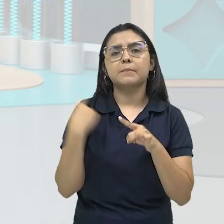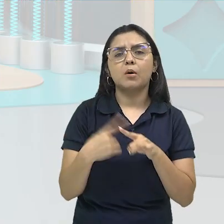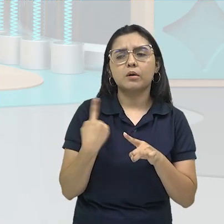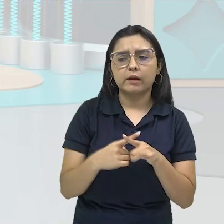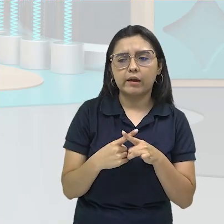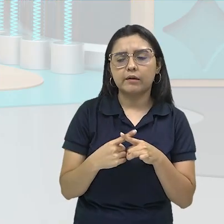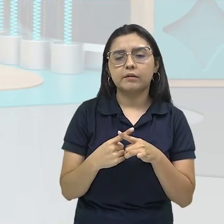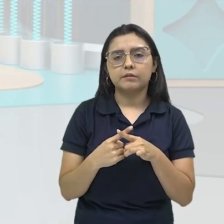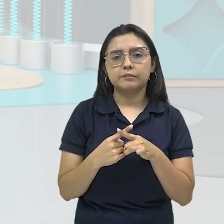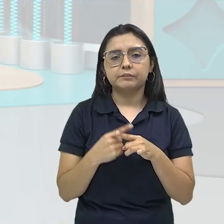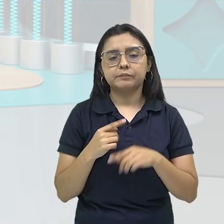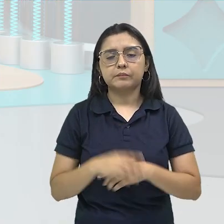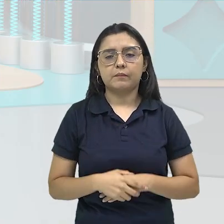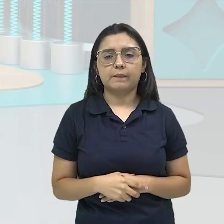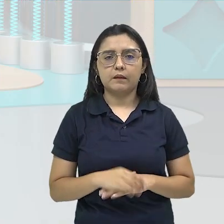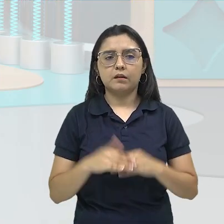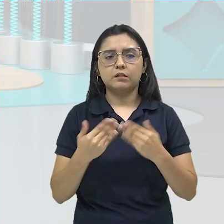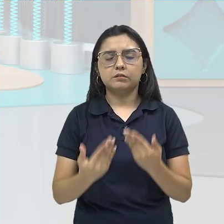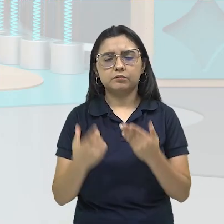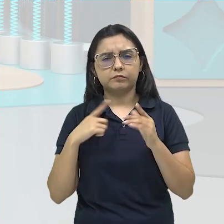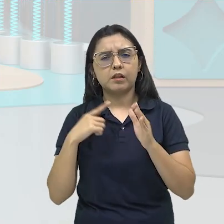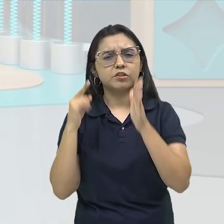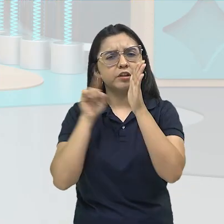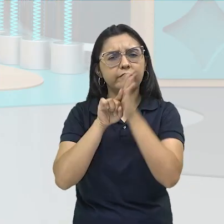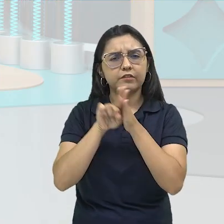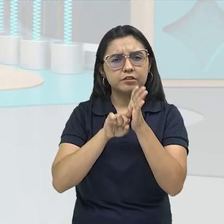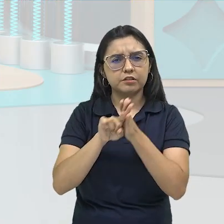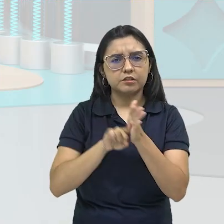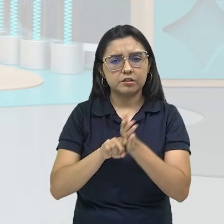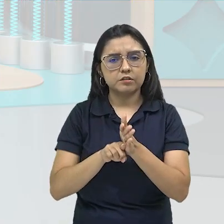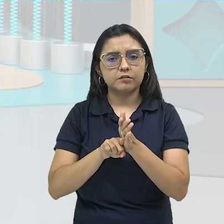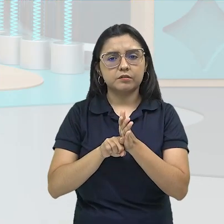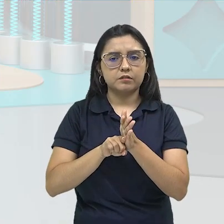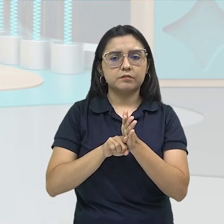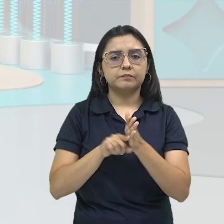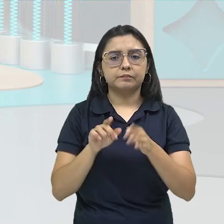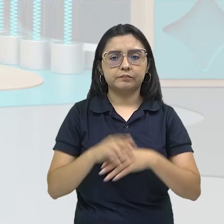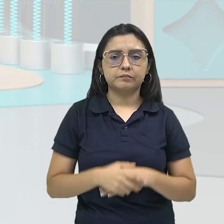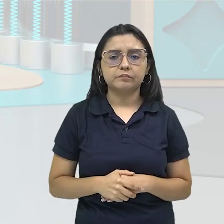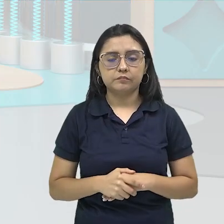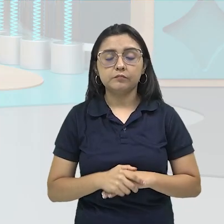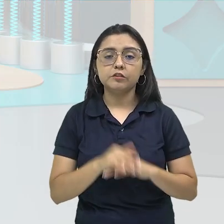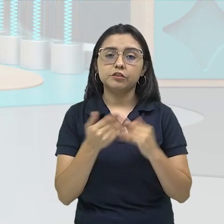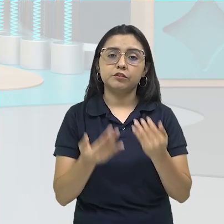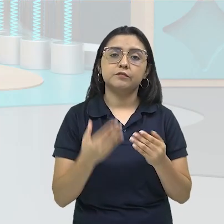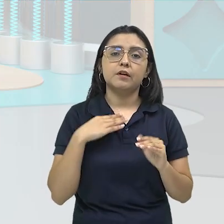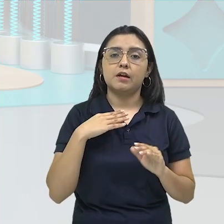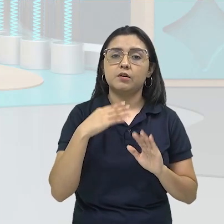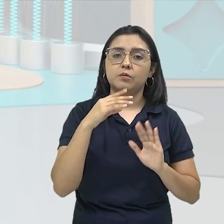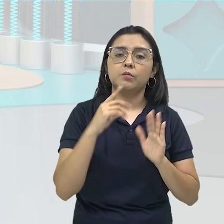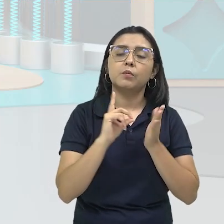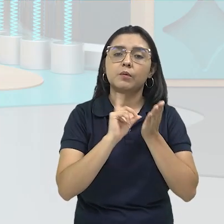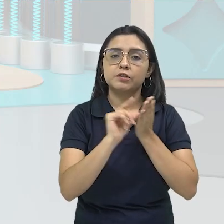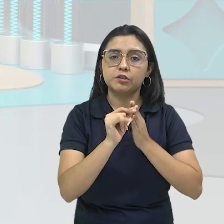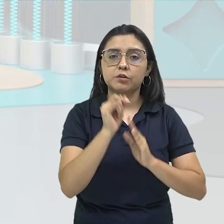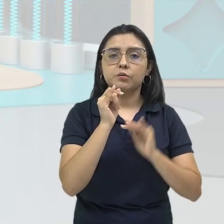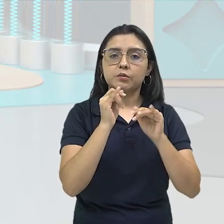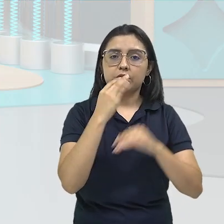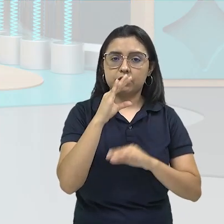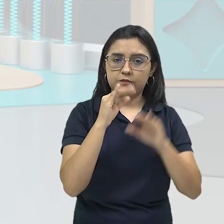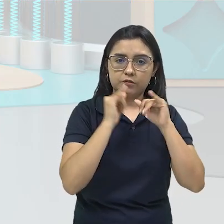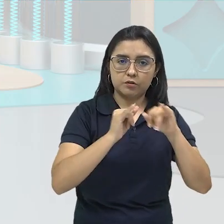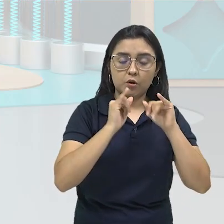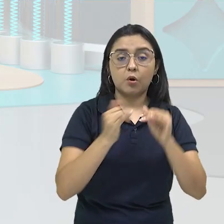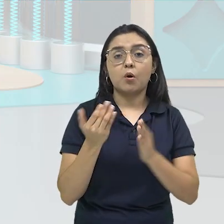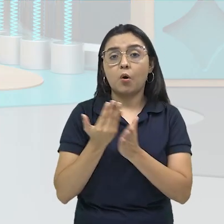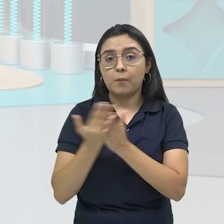E quando a gente fala de investigação, né, a gente vai divulgar um artigo científico, a gente começa com uma investigação.